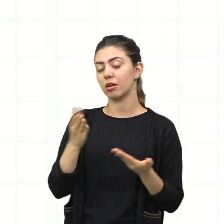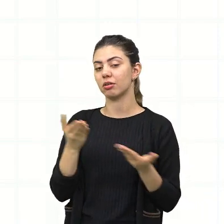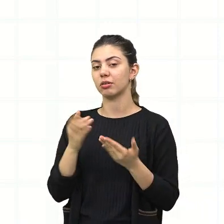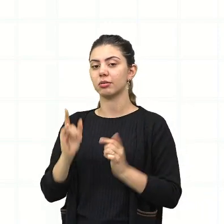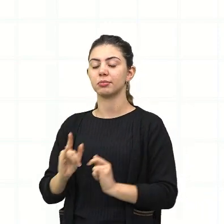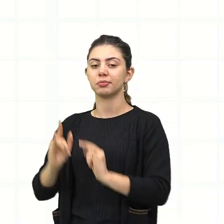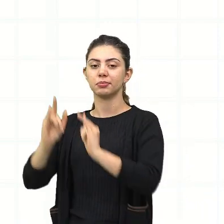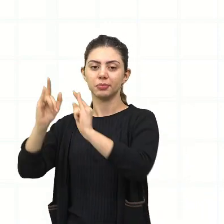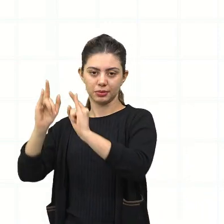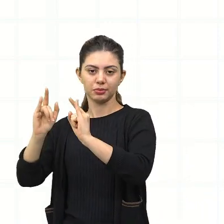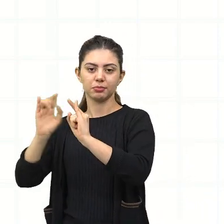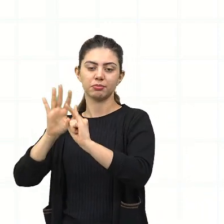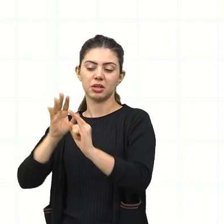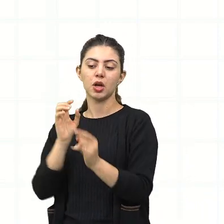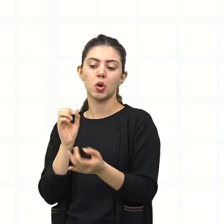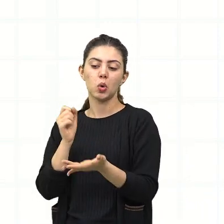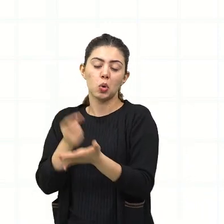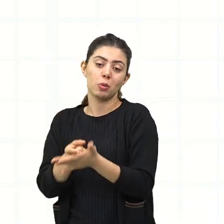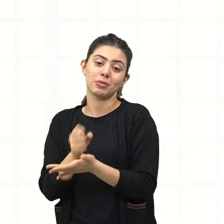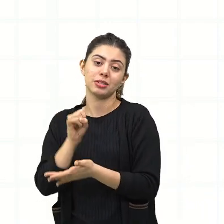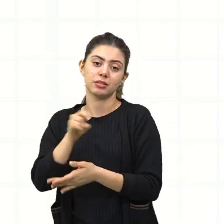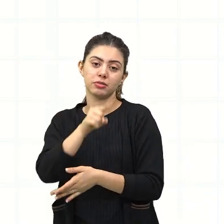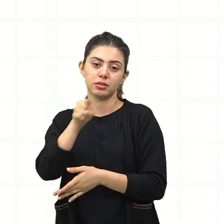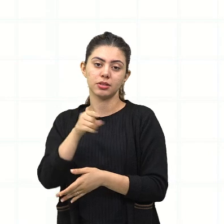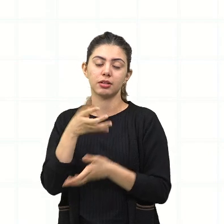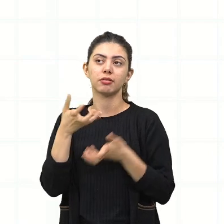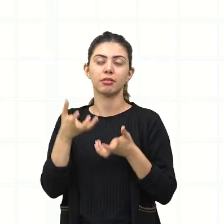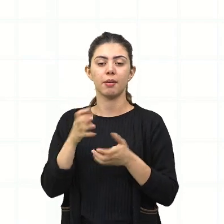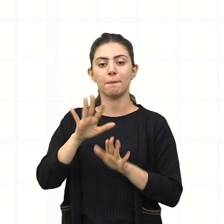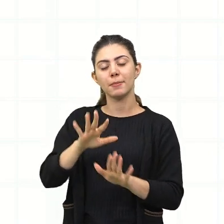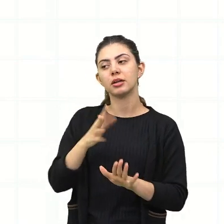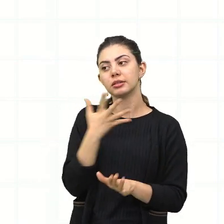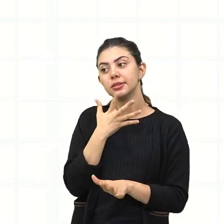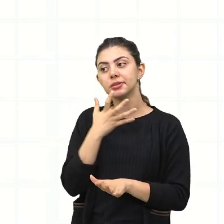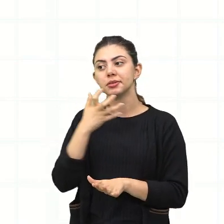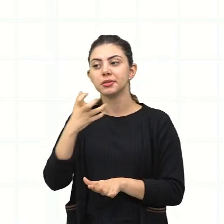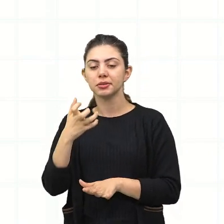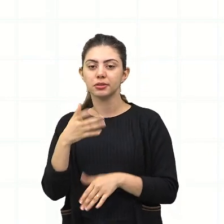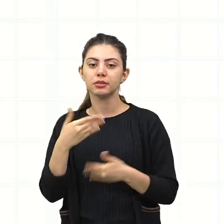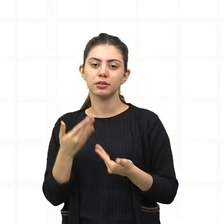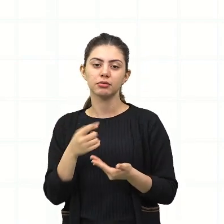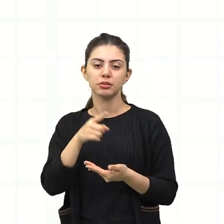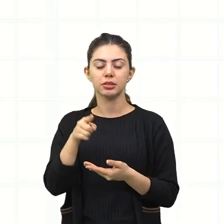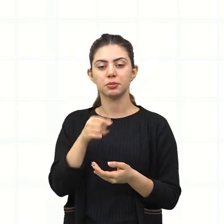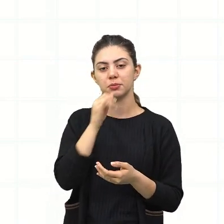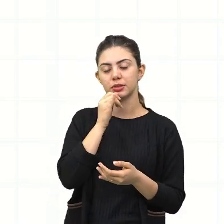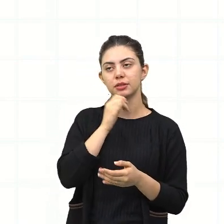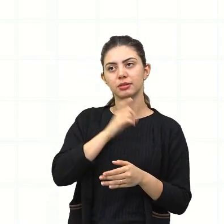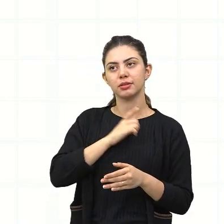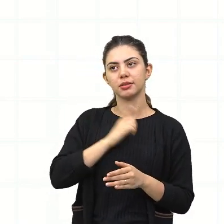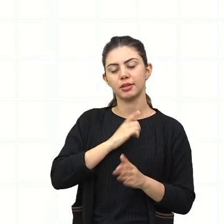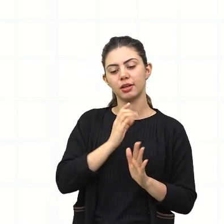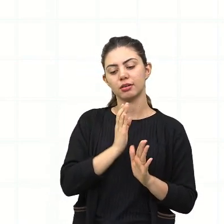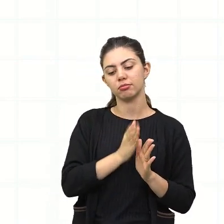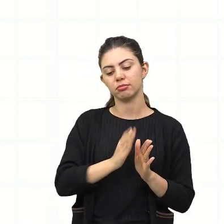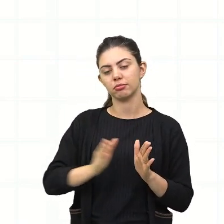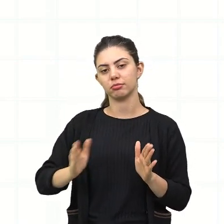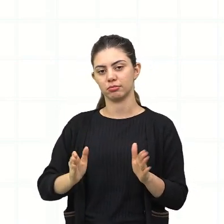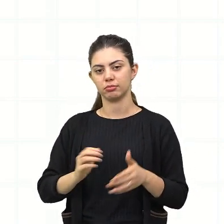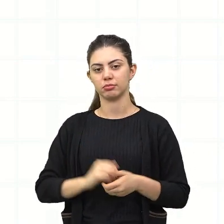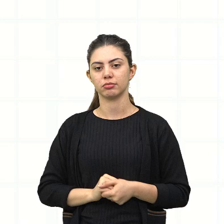se quiser, mas se você for investir muito dinheiro, você procura certos padrões. Então,